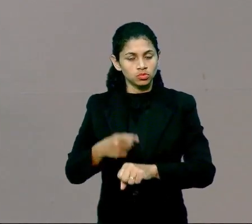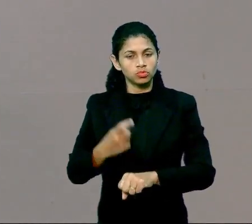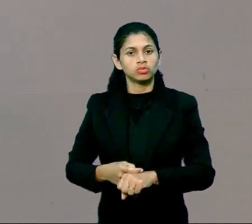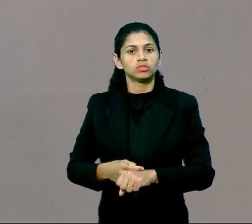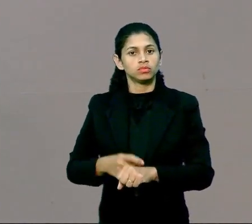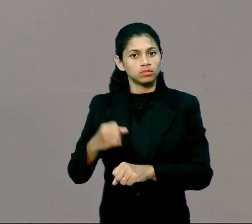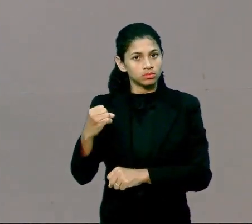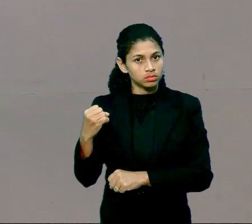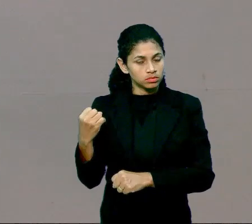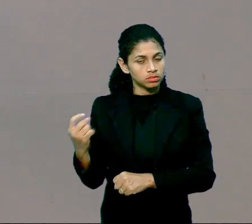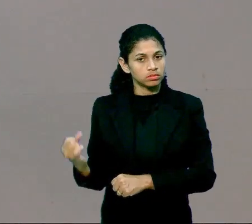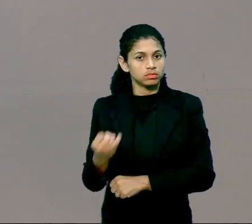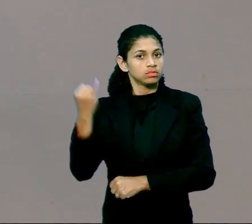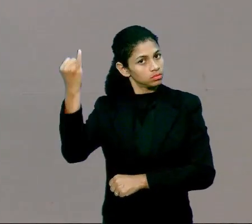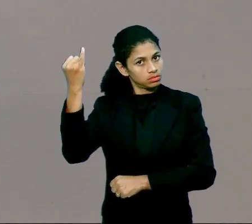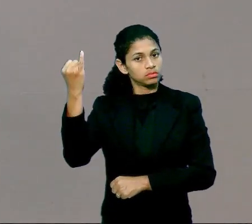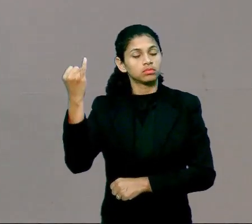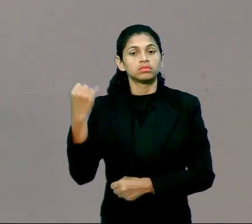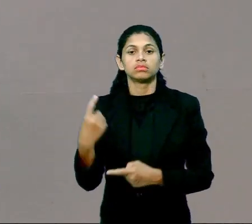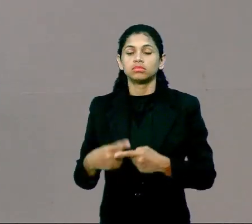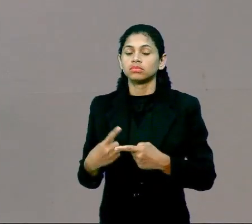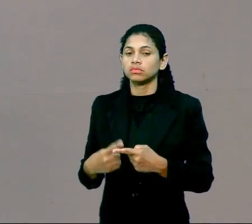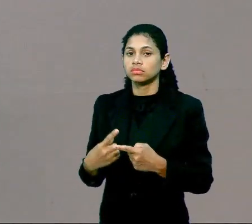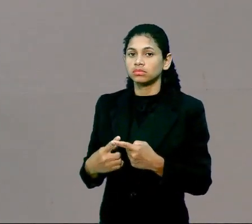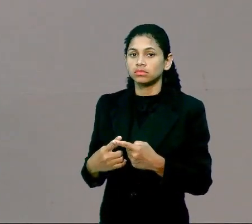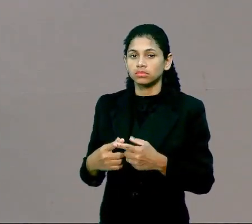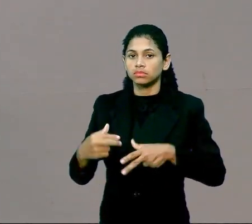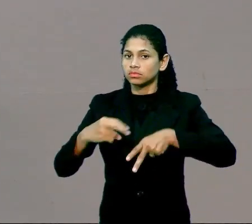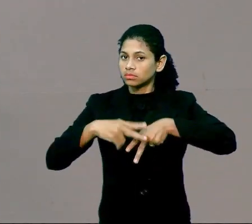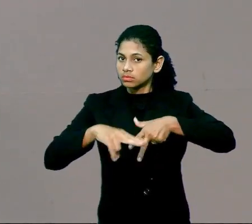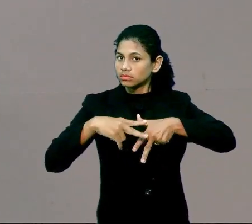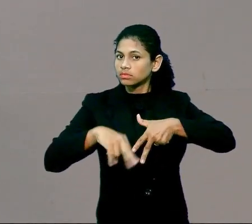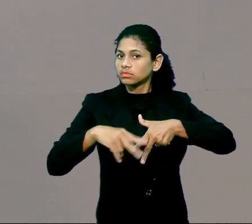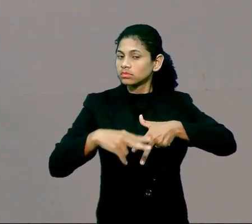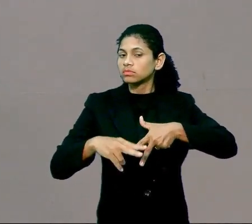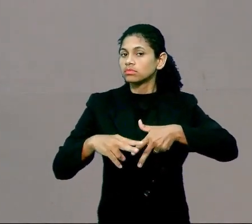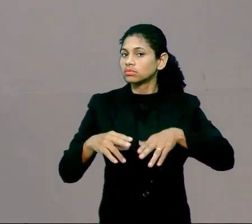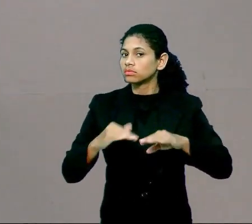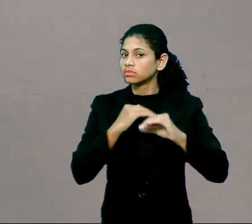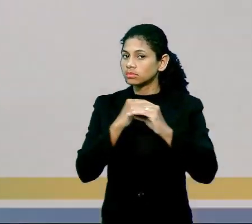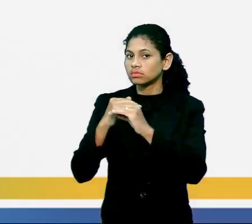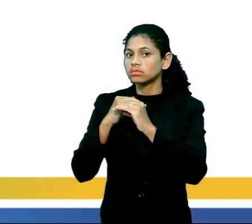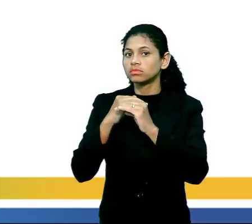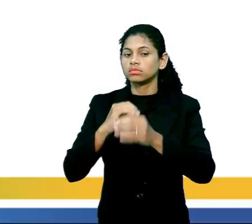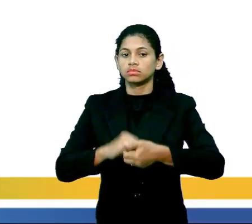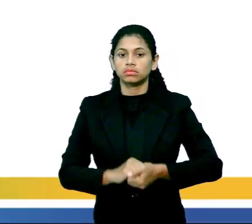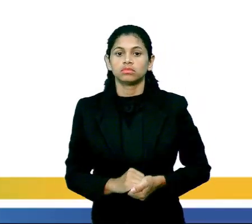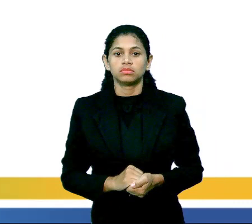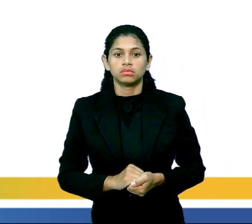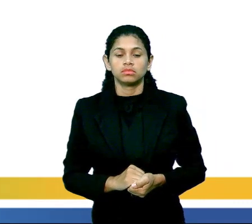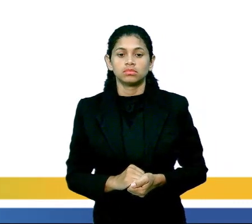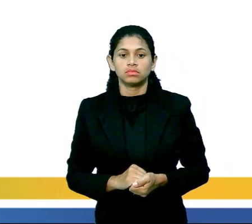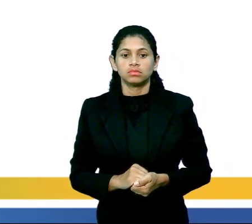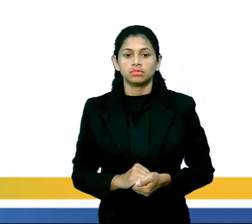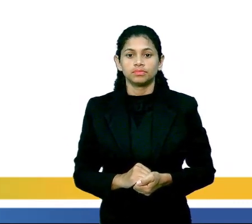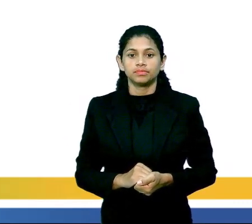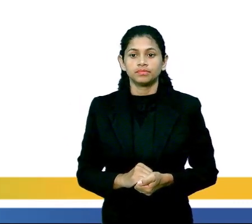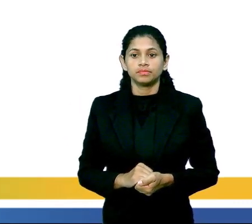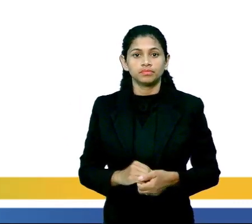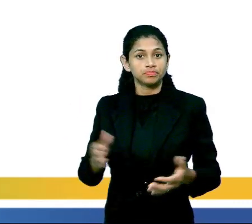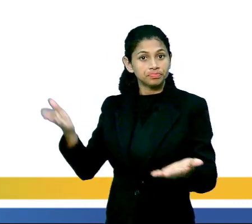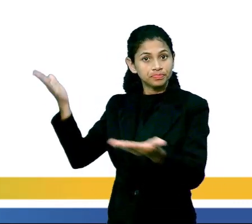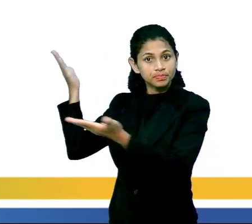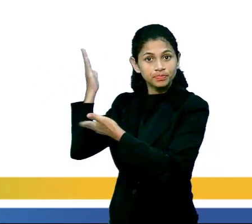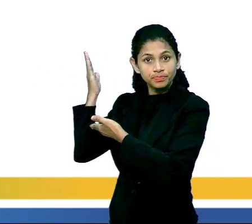e que faz esse equilíbrio em igualdade de gênero. Tranquilo? Compreendido? Avançando e evoluindo, aí a gente deixa esse